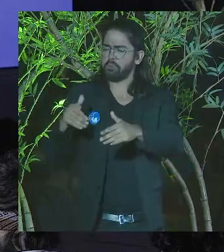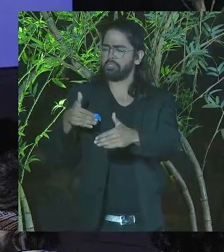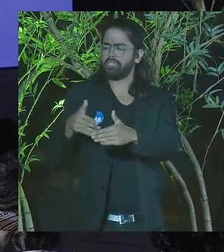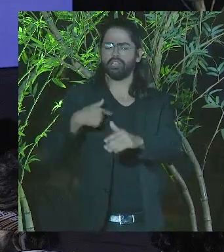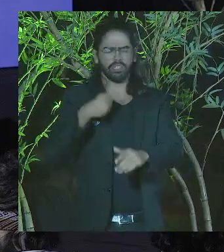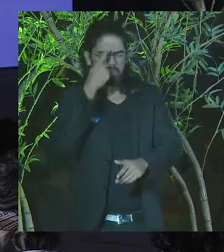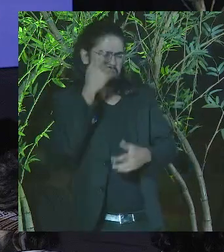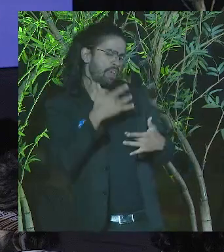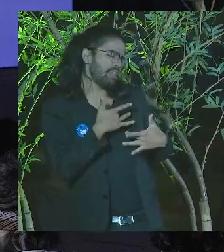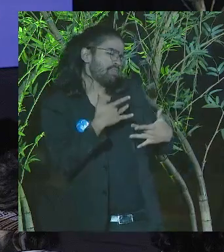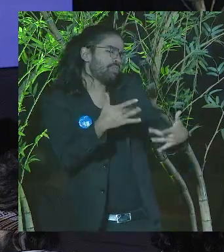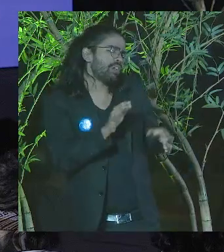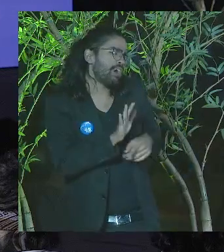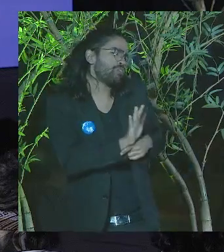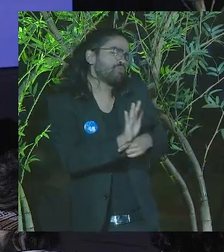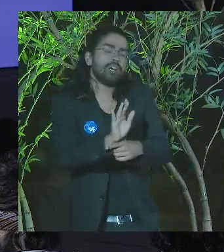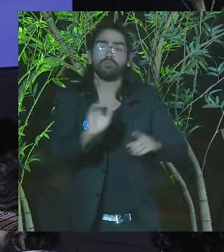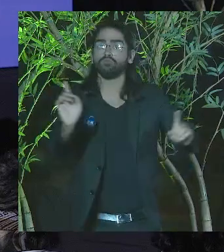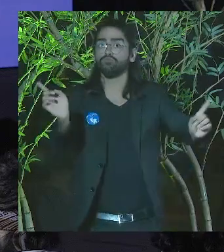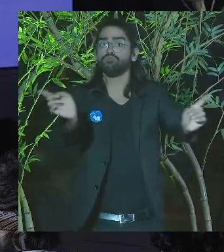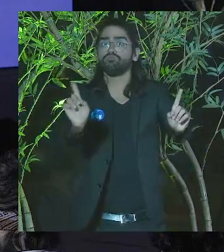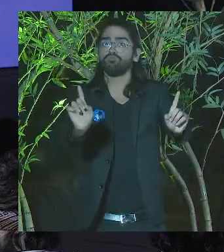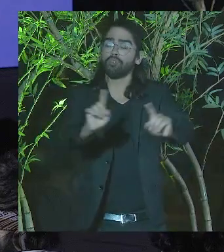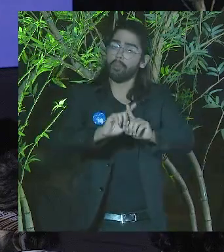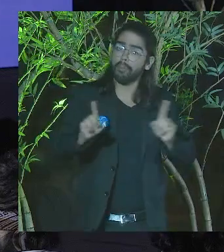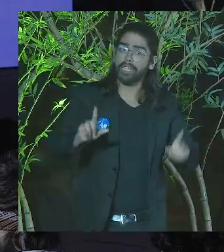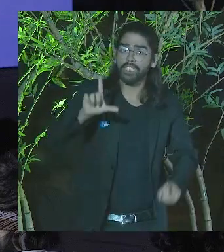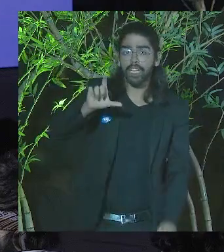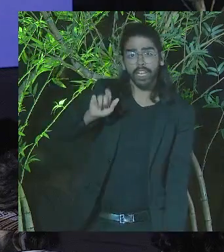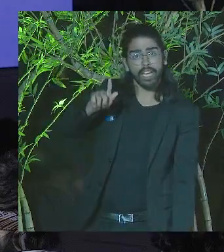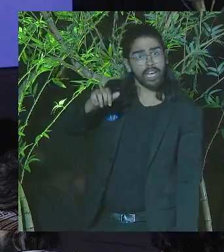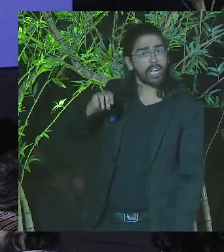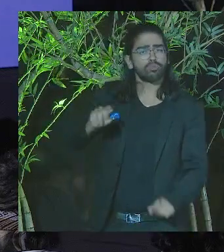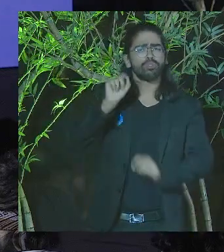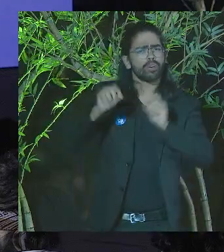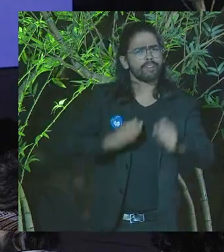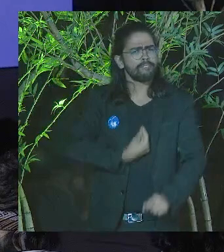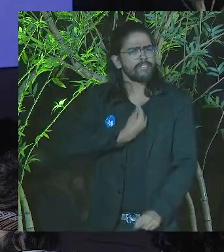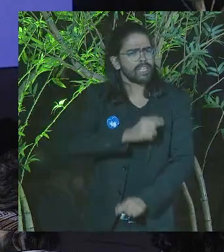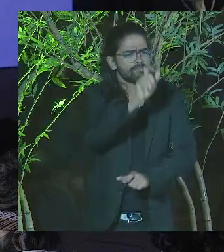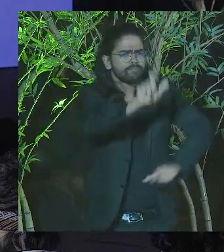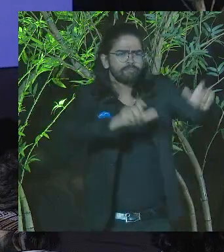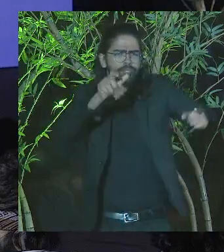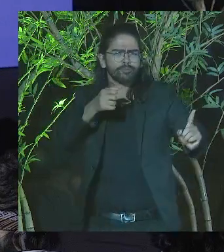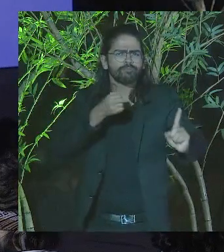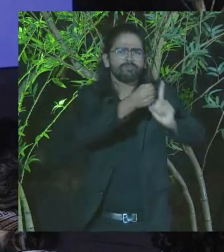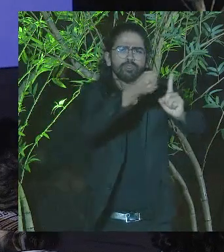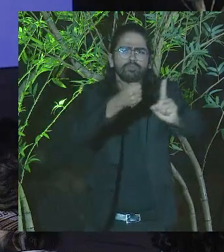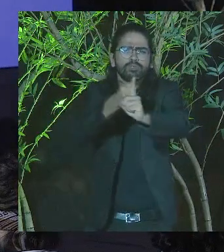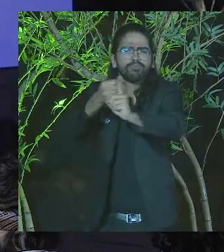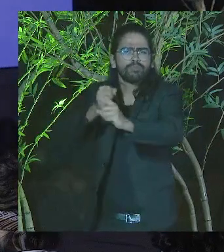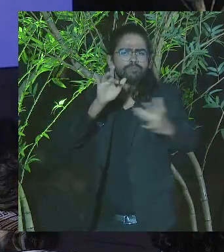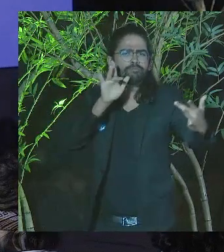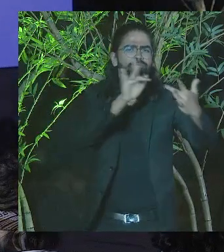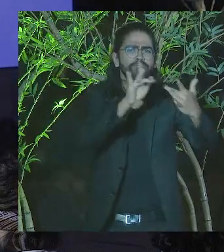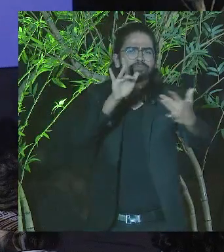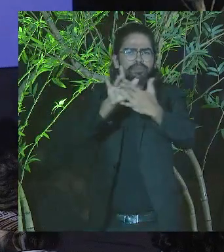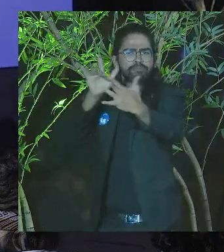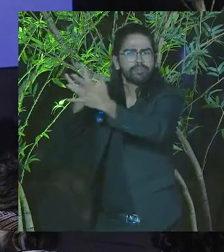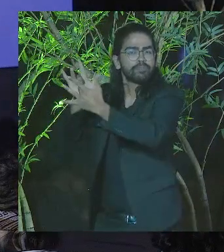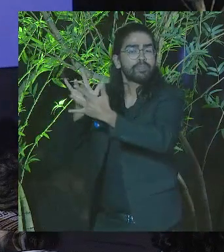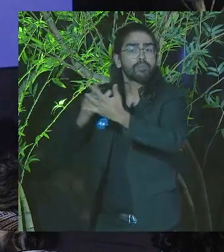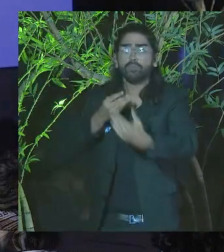de caridade ou alguma coisa. Legado é cada vida que você toca. E a gente constrói legado todos os dias, com as